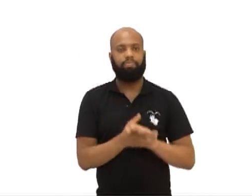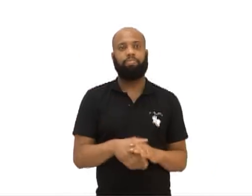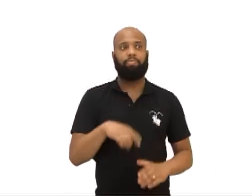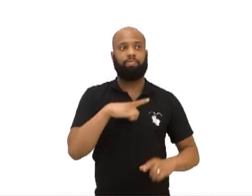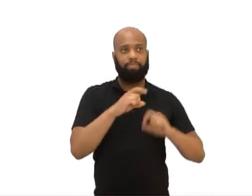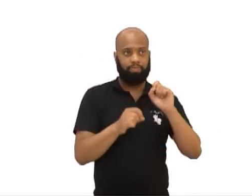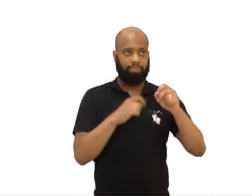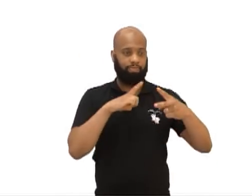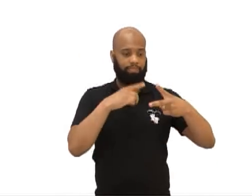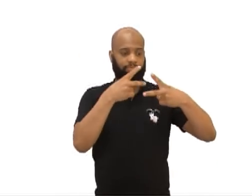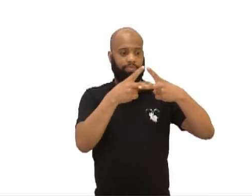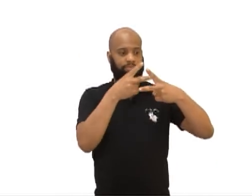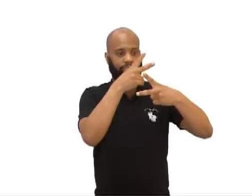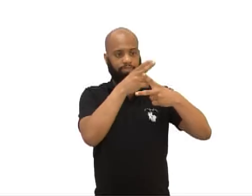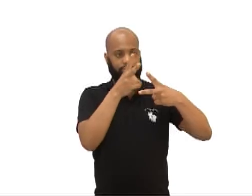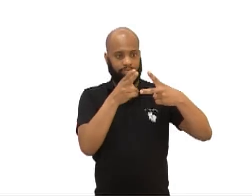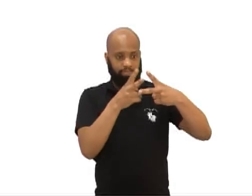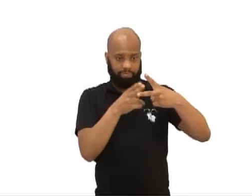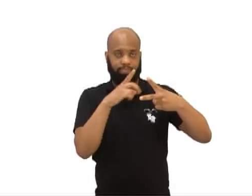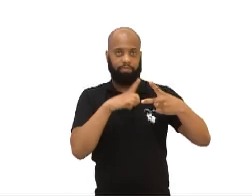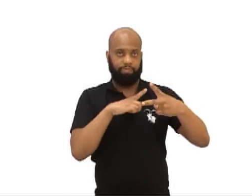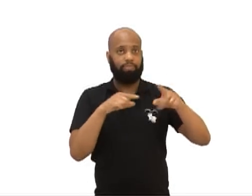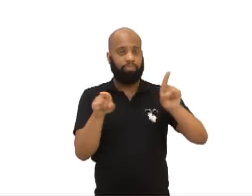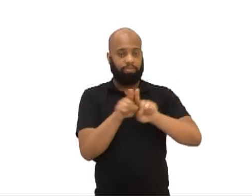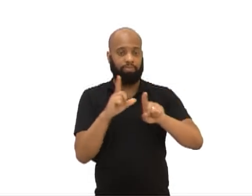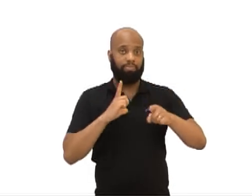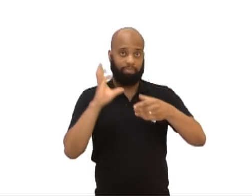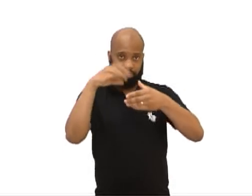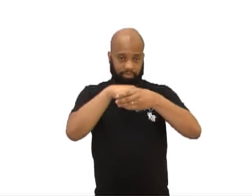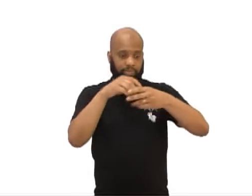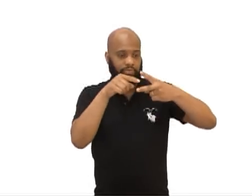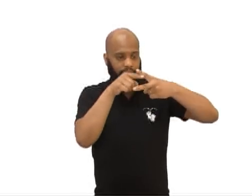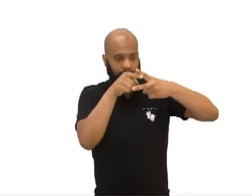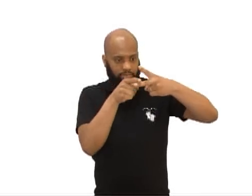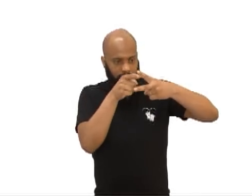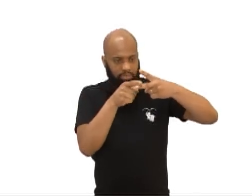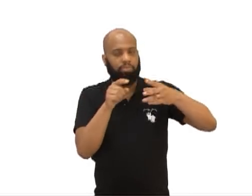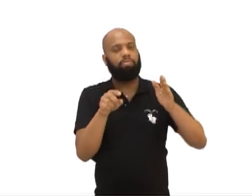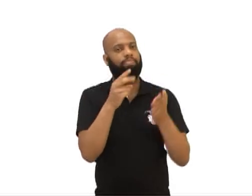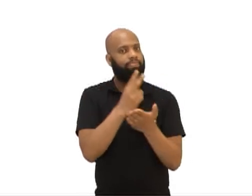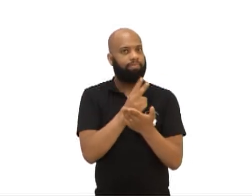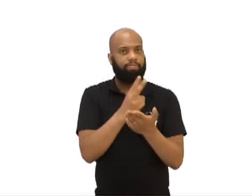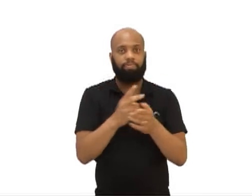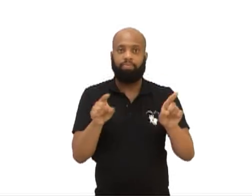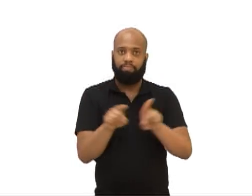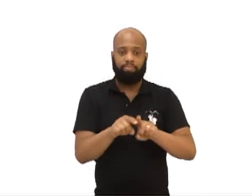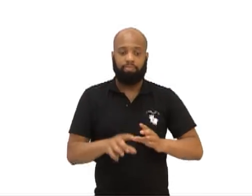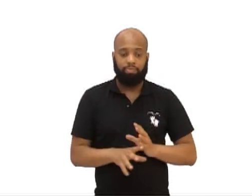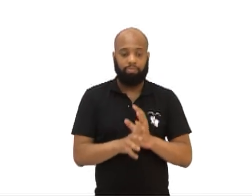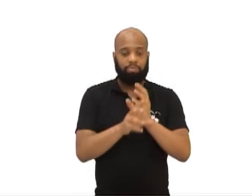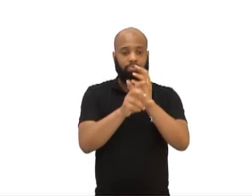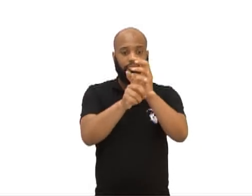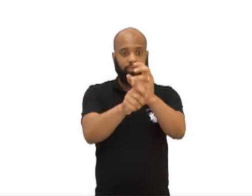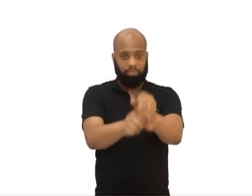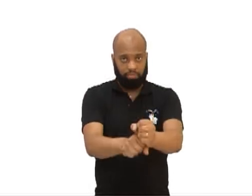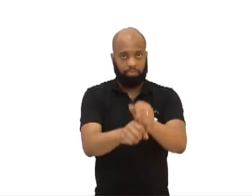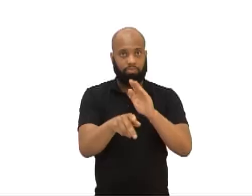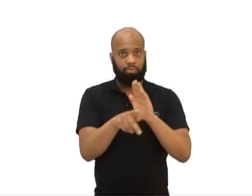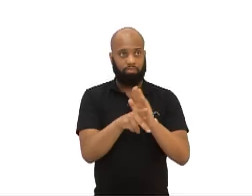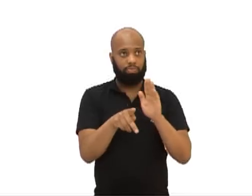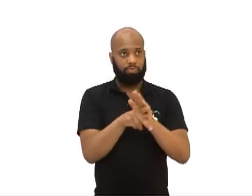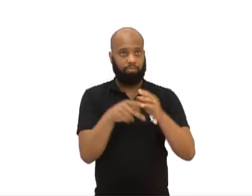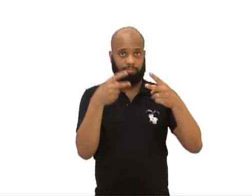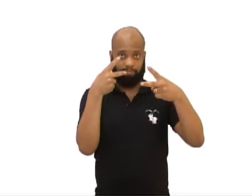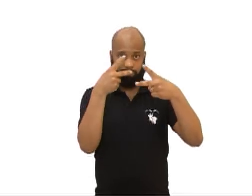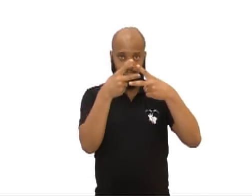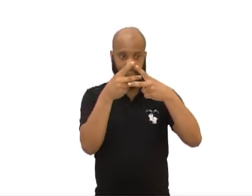tem os 3 lados com a mesma medida e os 3 ângulos medindo 60 graus. E a soma desses ângulos, dos